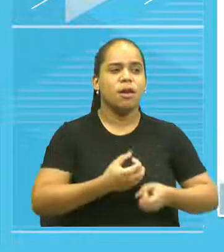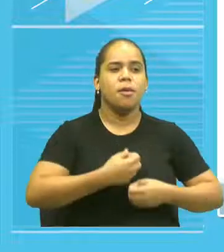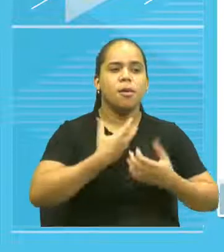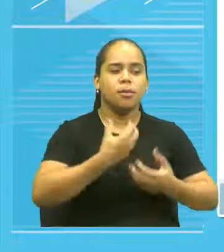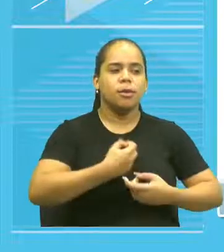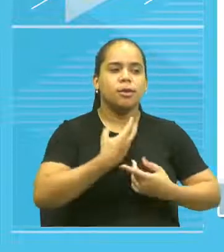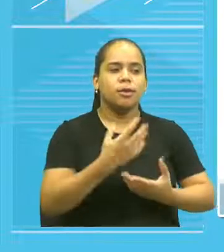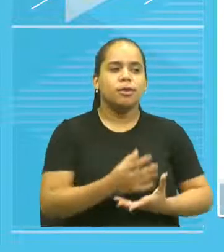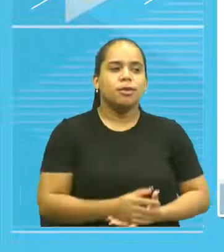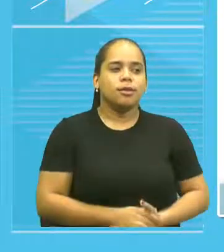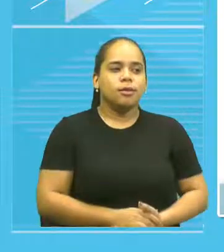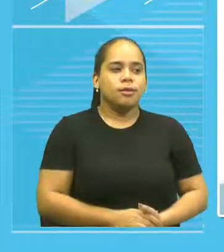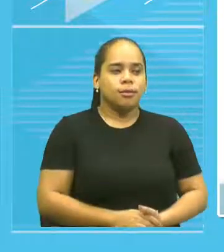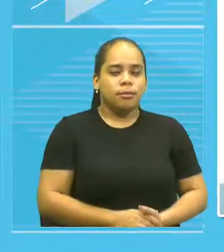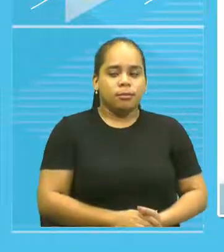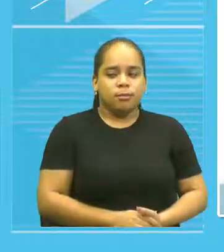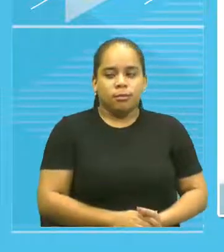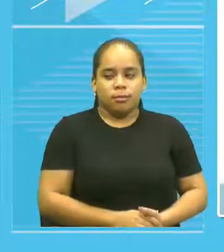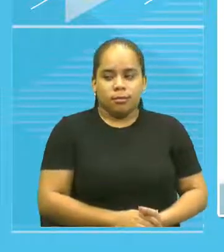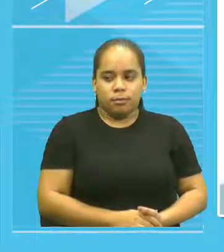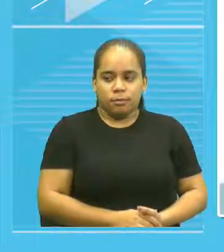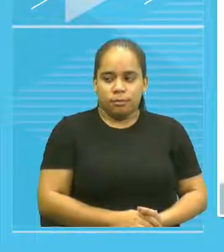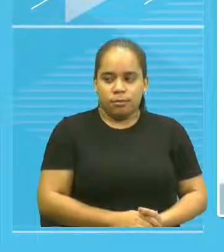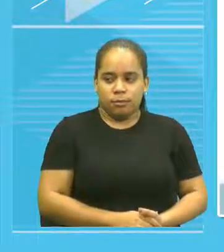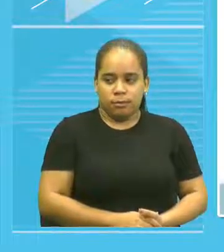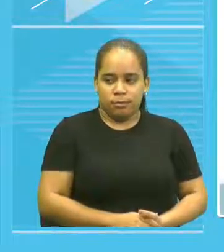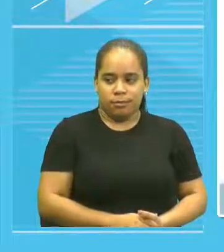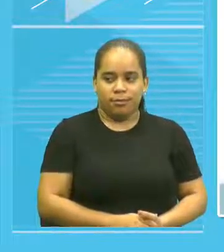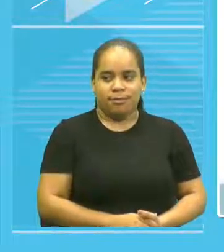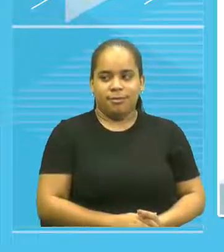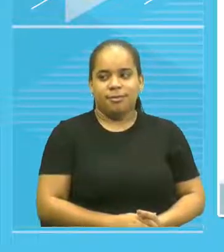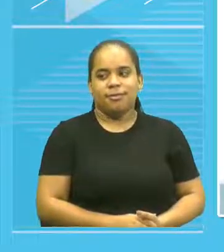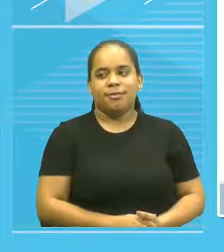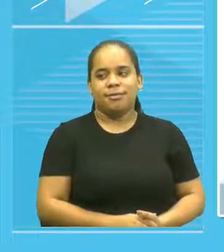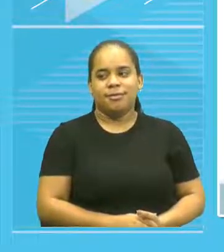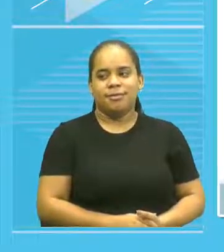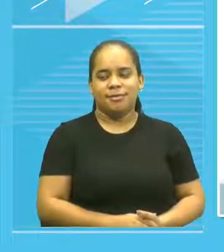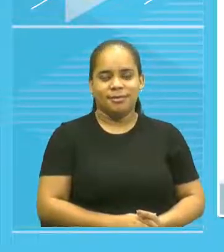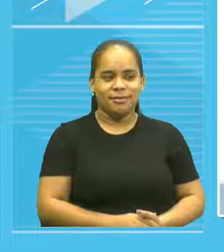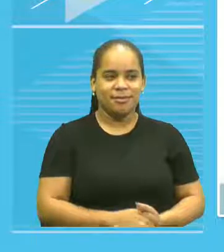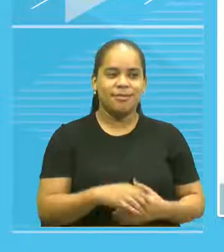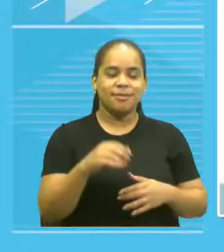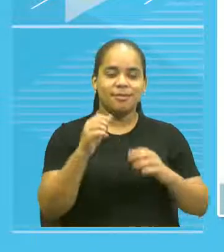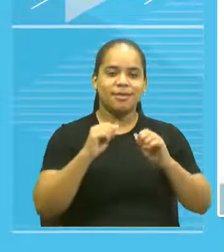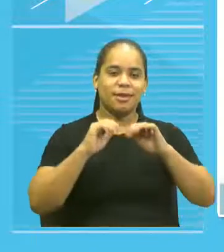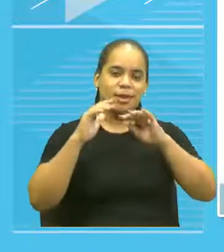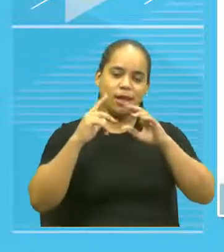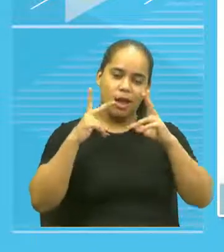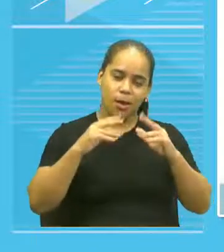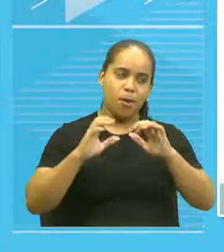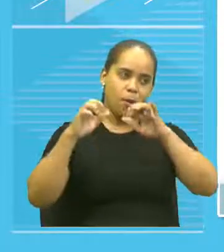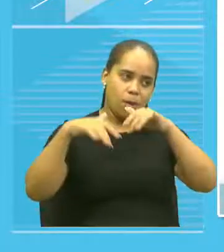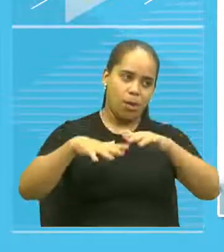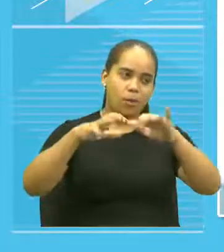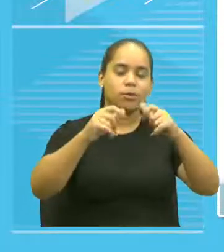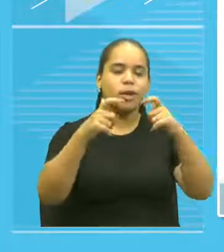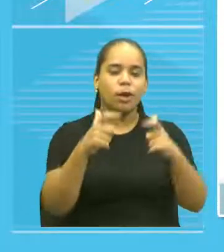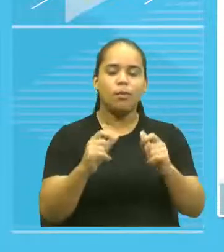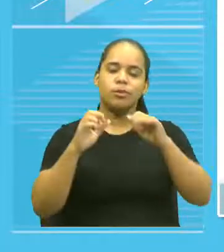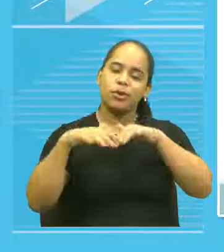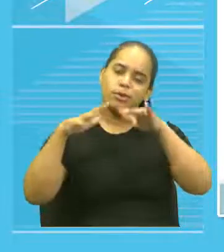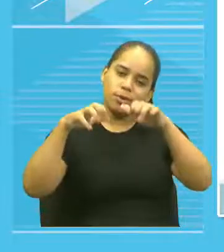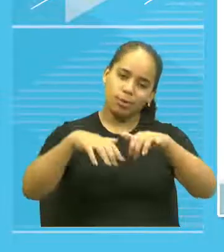da poesia Bota ela para mim aí a de Manuel Bandeira assim como a onda é dele a onda anda onde anda a onda